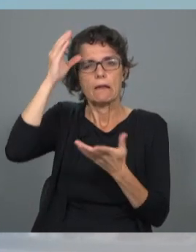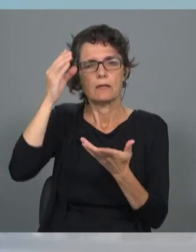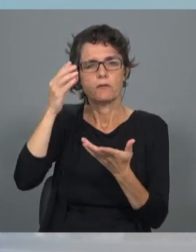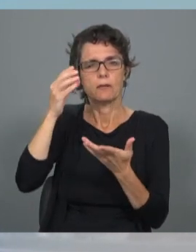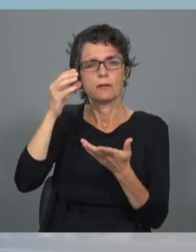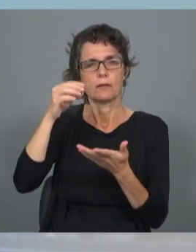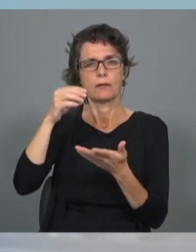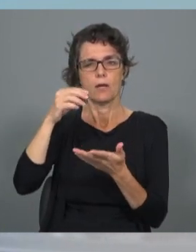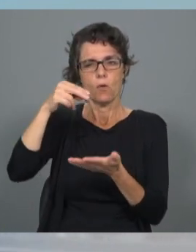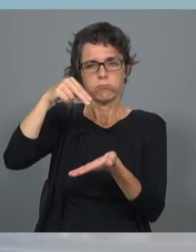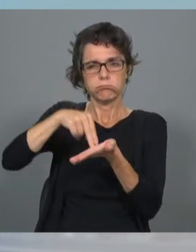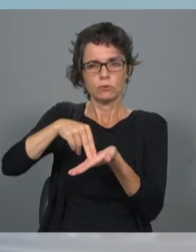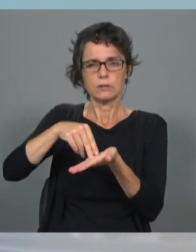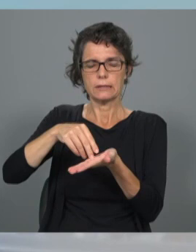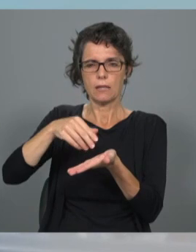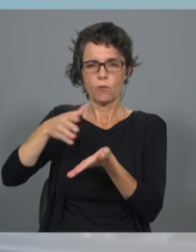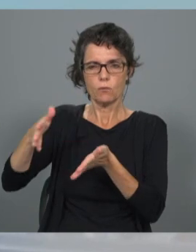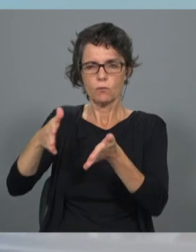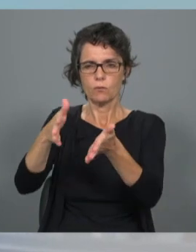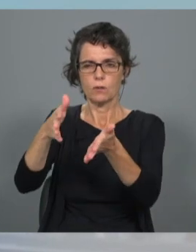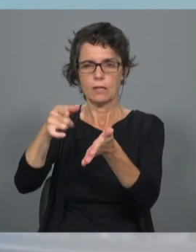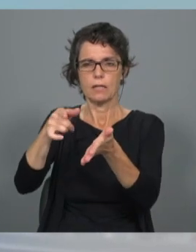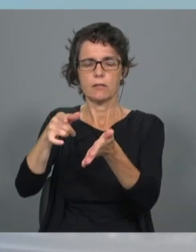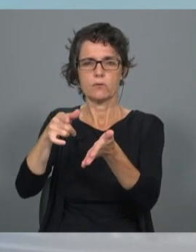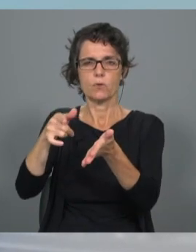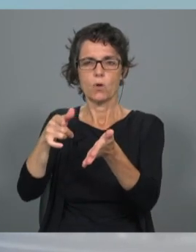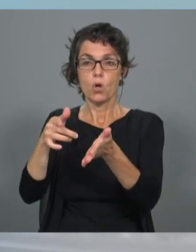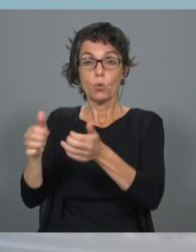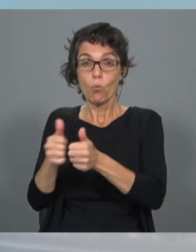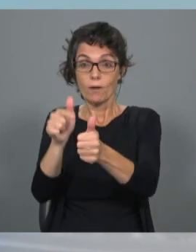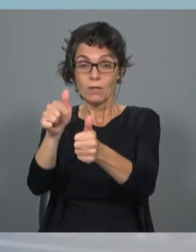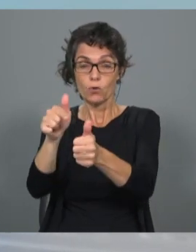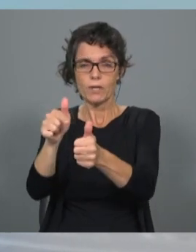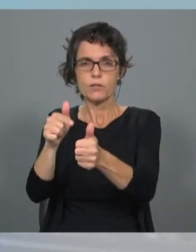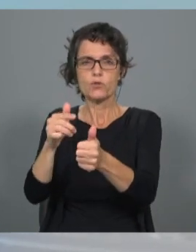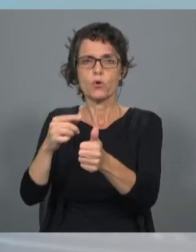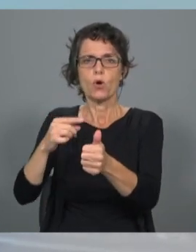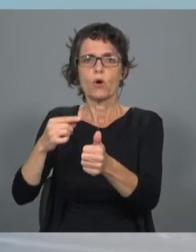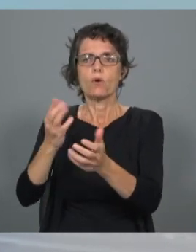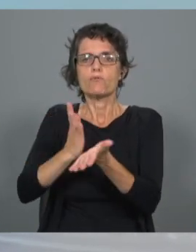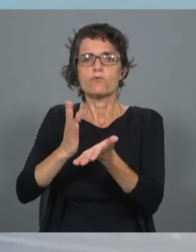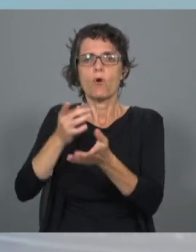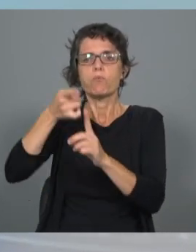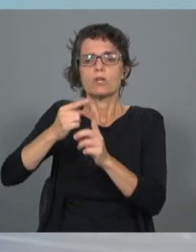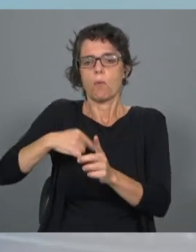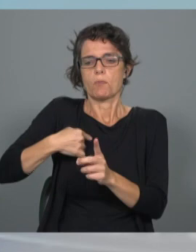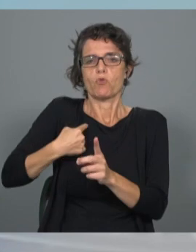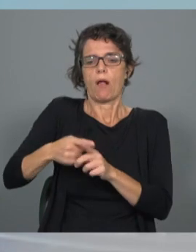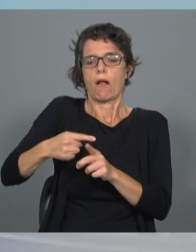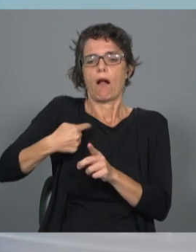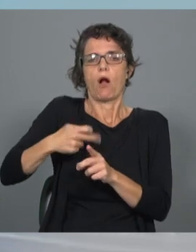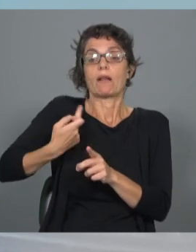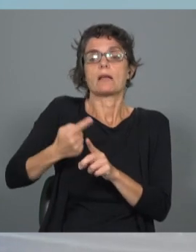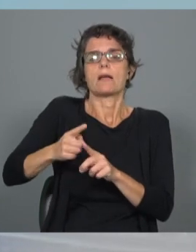itinerário que não se realiza apenas no benefício próprio, mas sim a projetar-se sempre